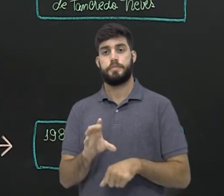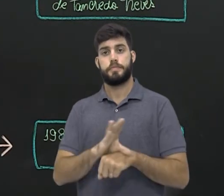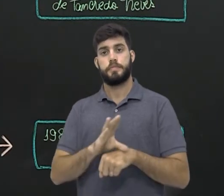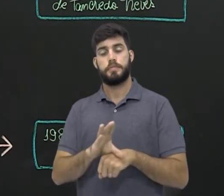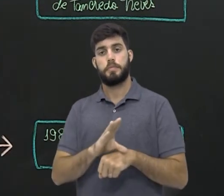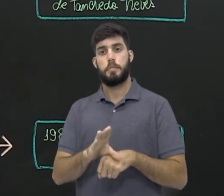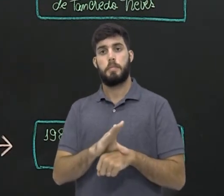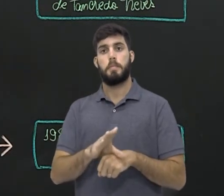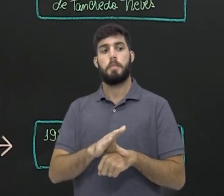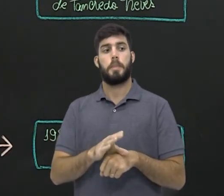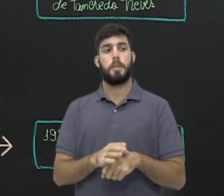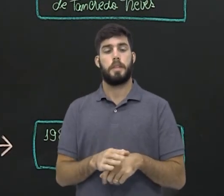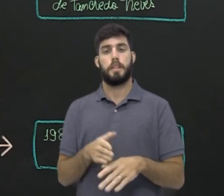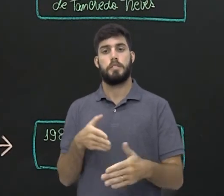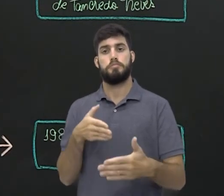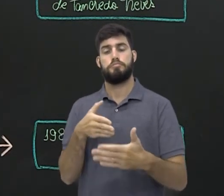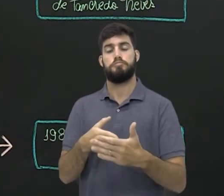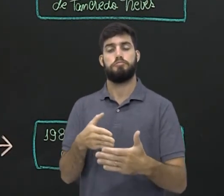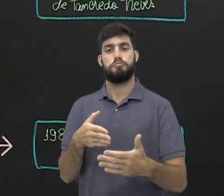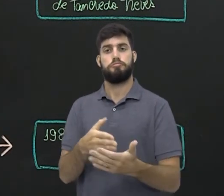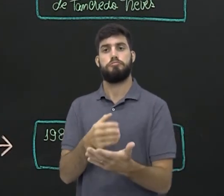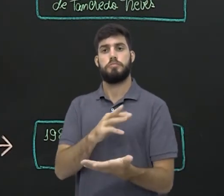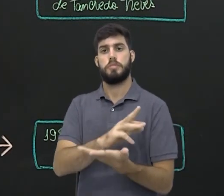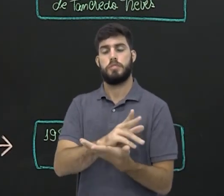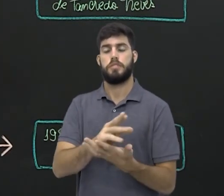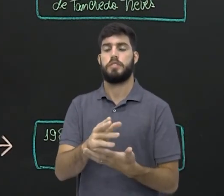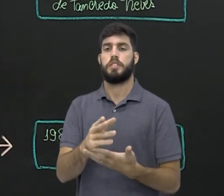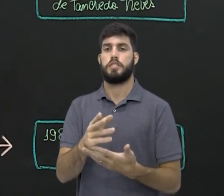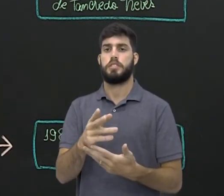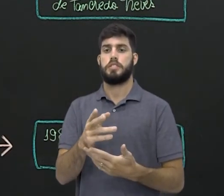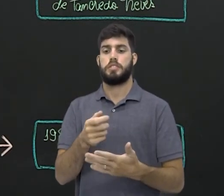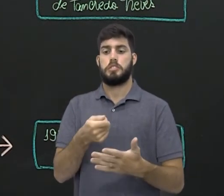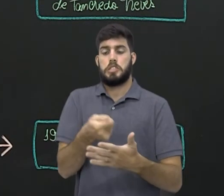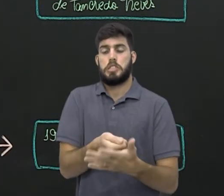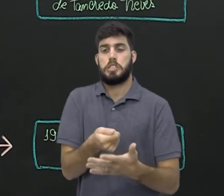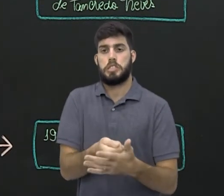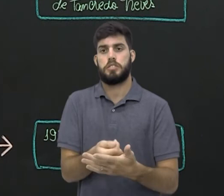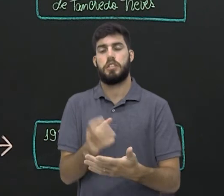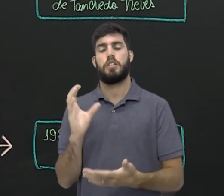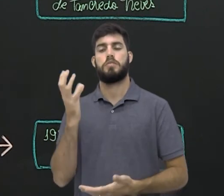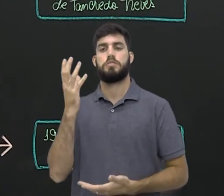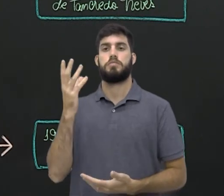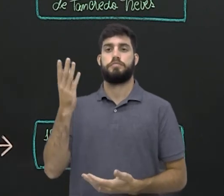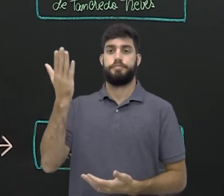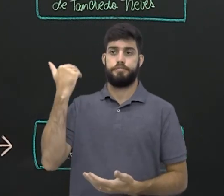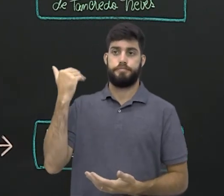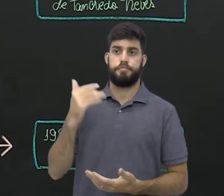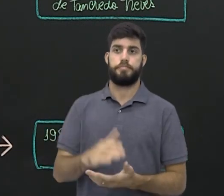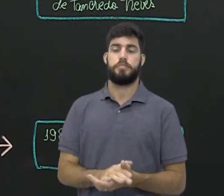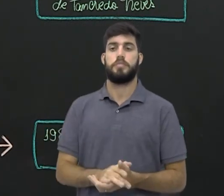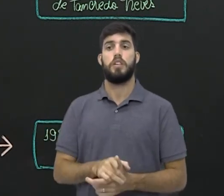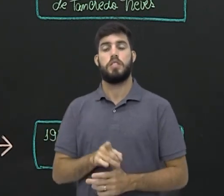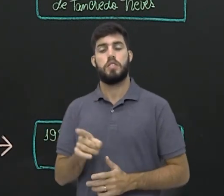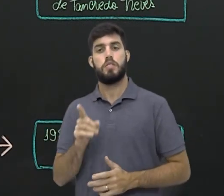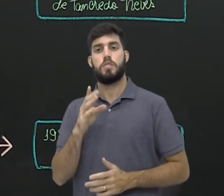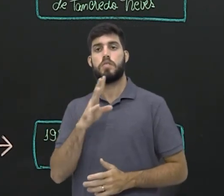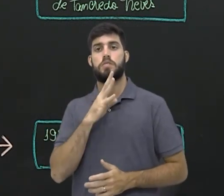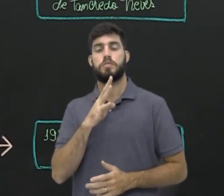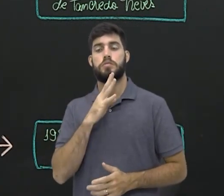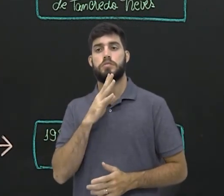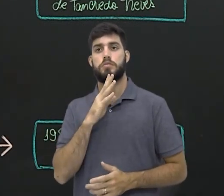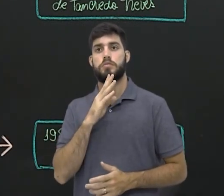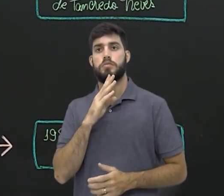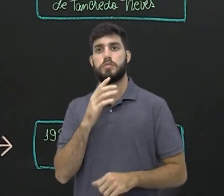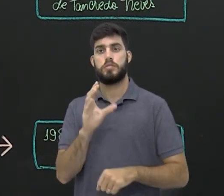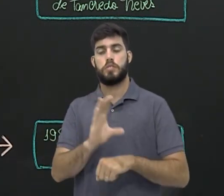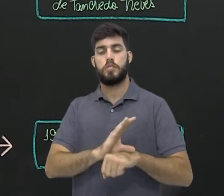uma série dos abusos que haviam ocorrido durante a ditadura, né? E ficou conhecida como a